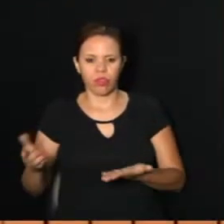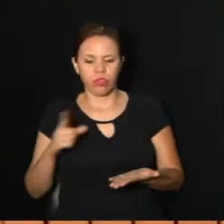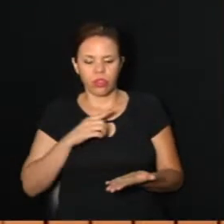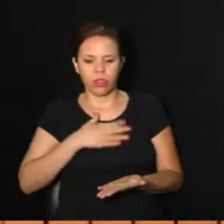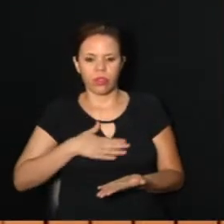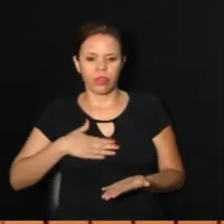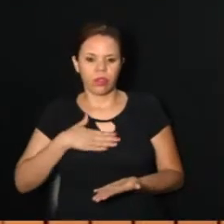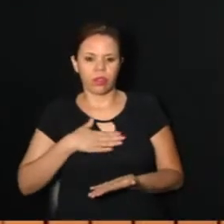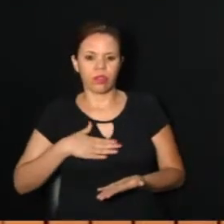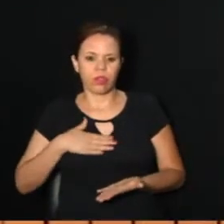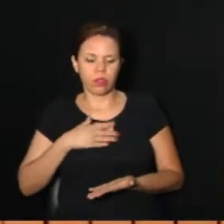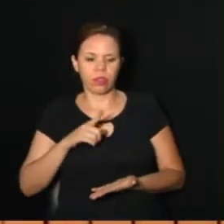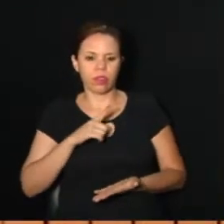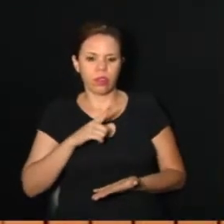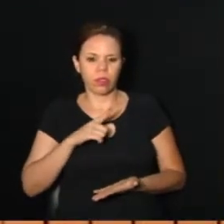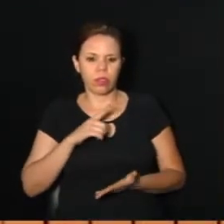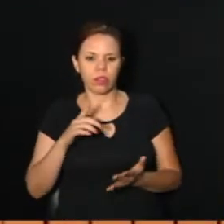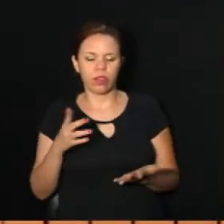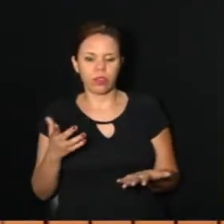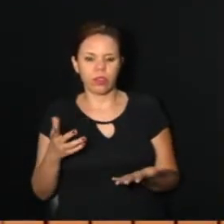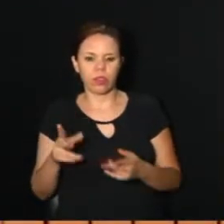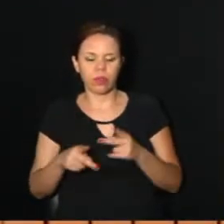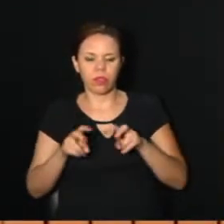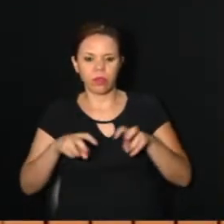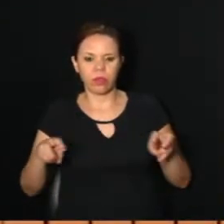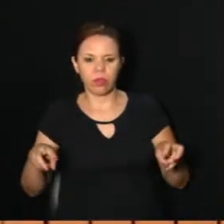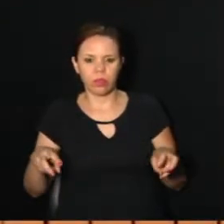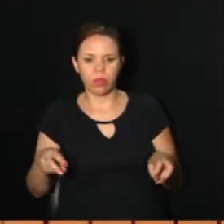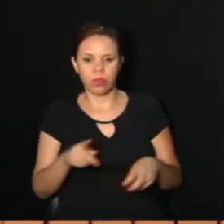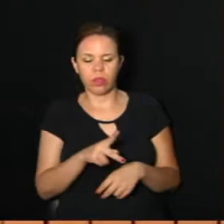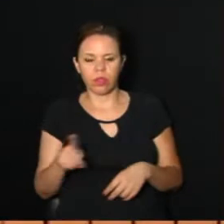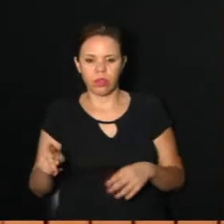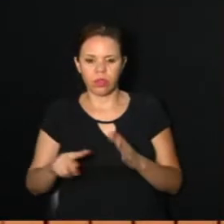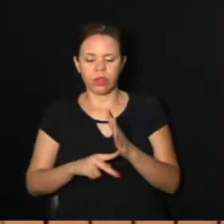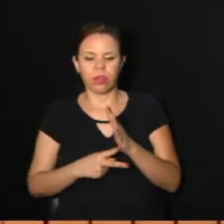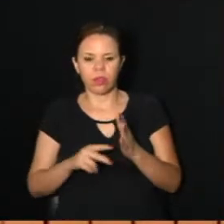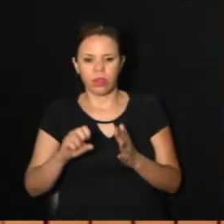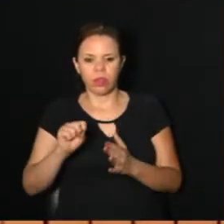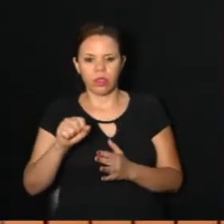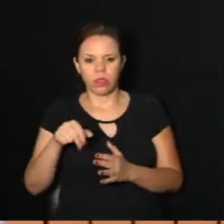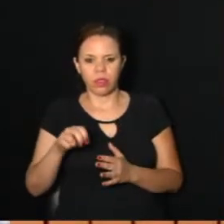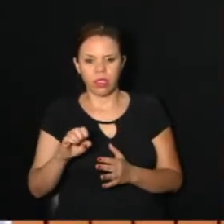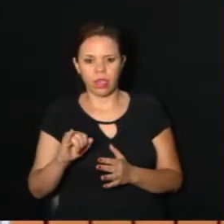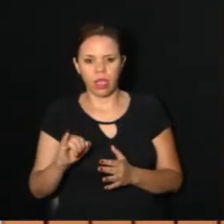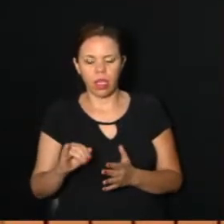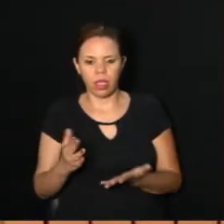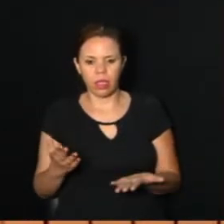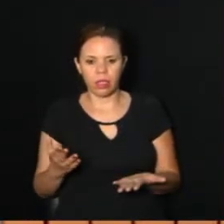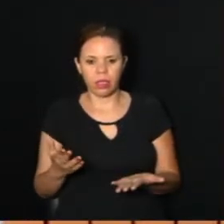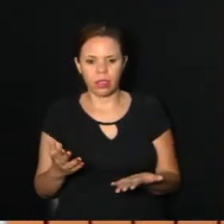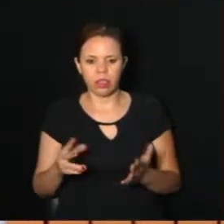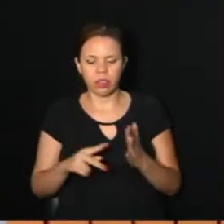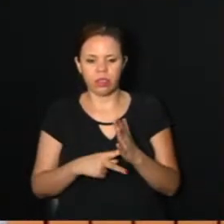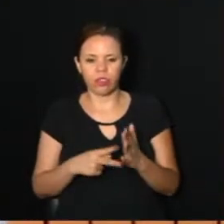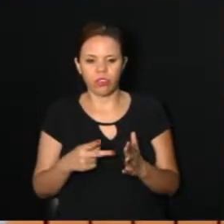prazer de contar na mesa com a nossa presidente, a Sanay Saito, do Sindicato